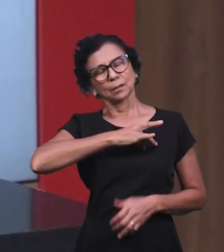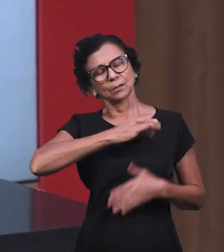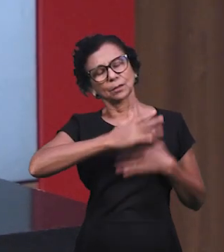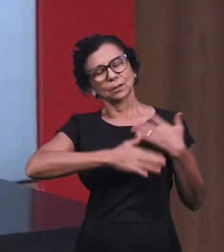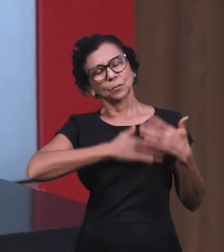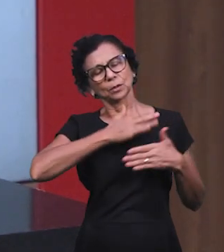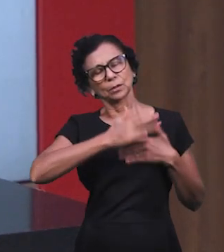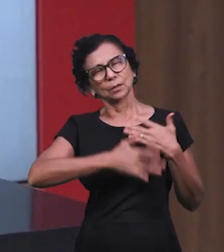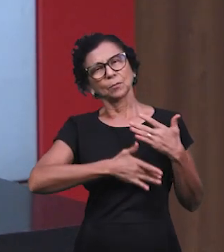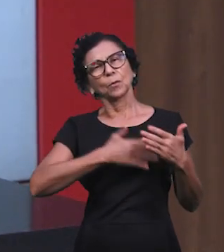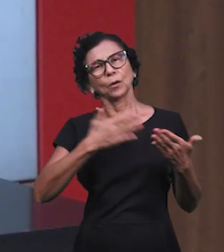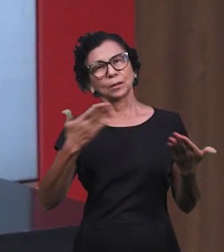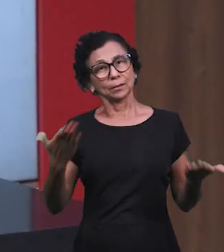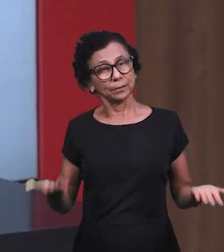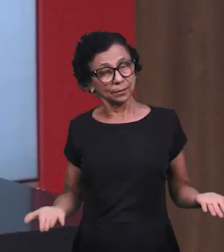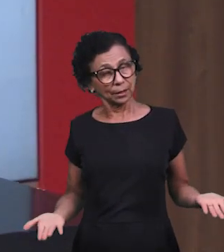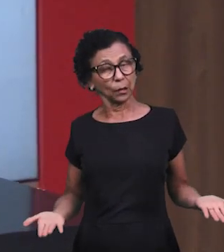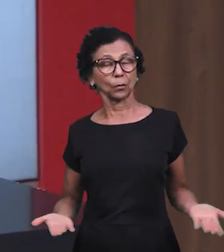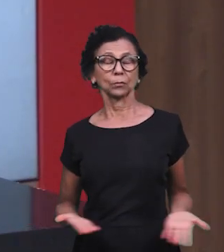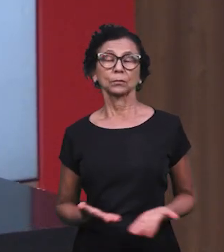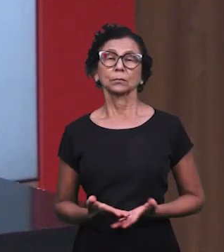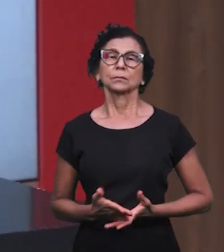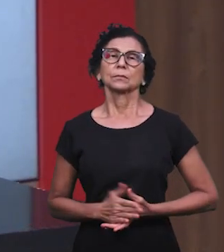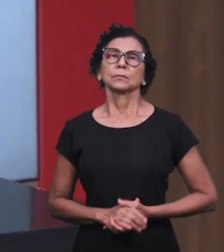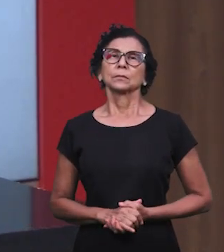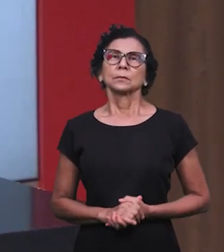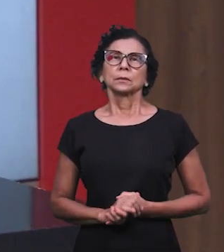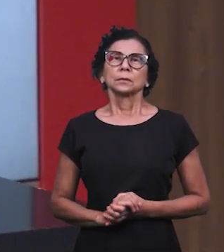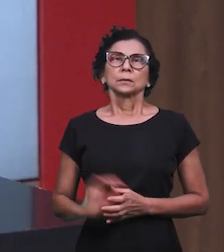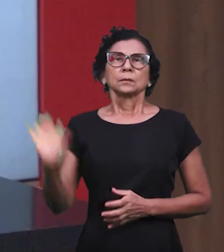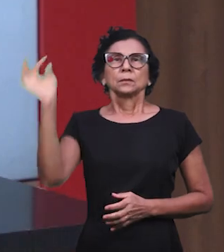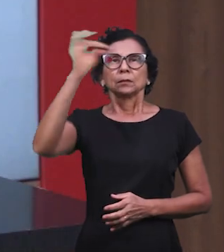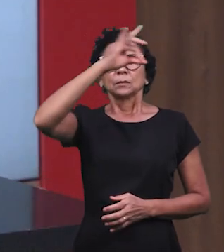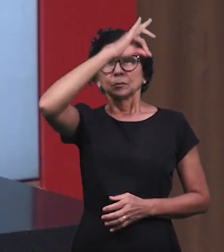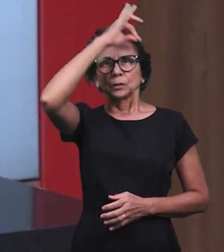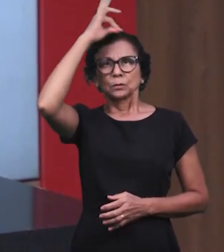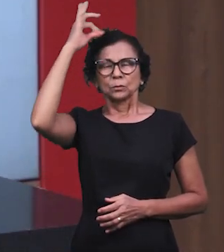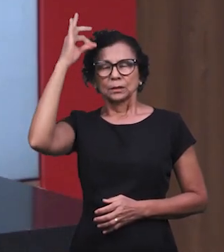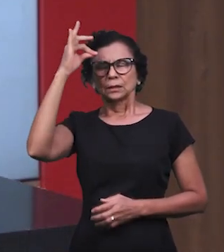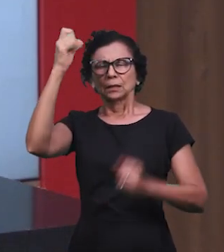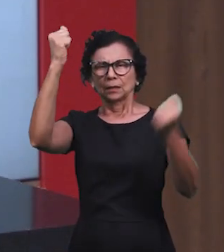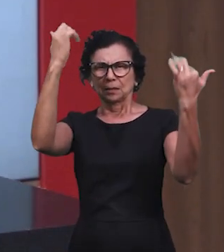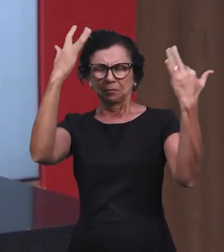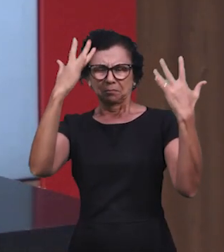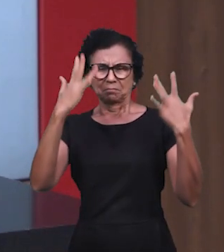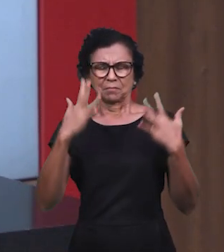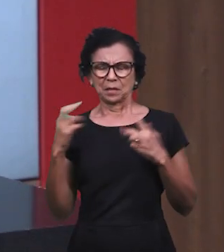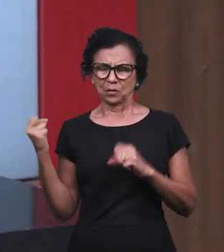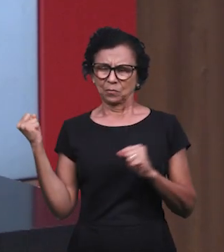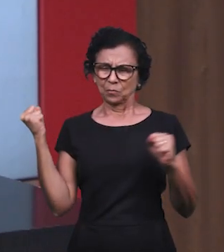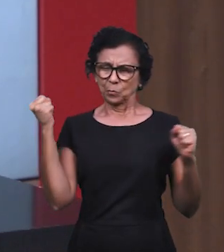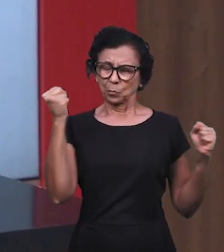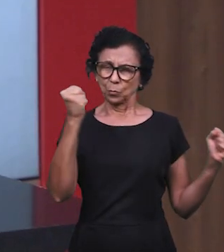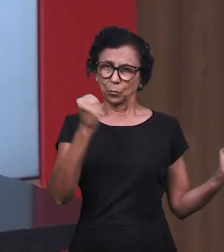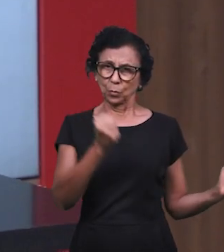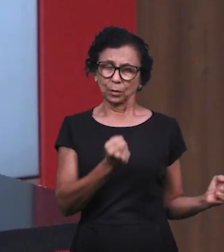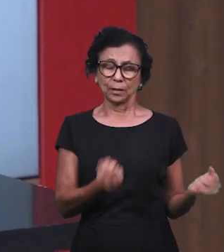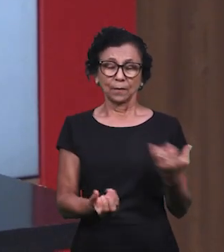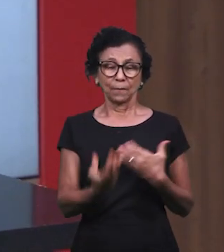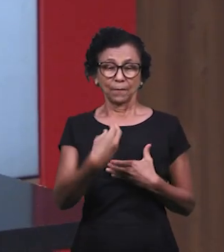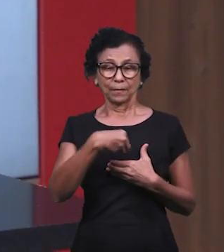cheio ou vazio? Cheio. Então, quando nós estamos cheios do Espírito Santo, o fogo, que é a bênção do Espírito, o poder de Deus, vem sobre a nossa